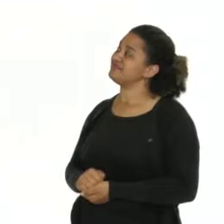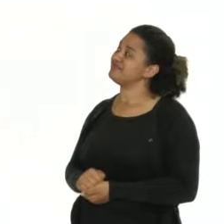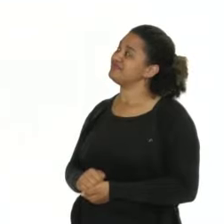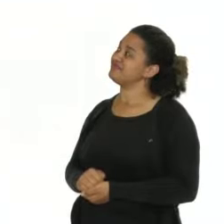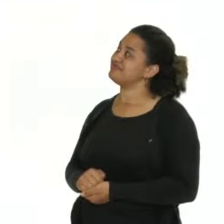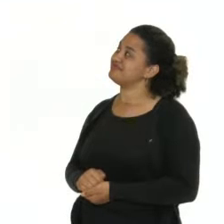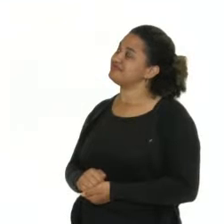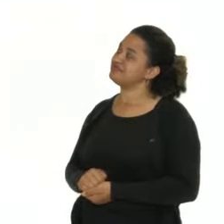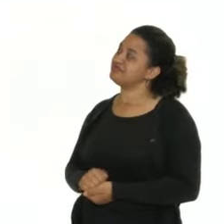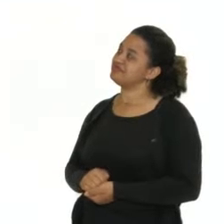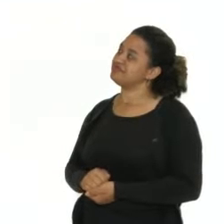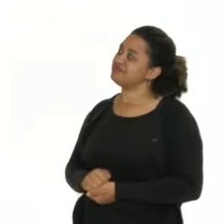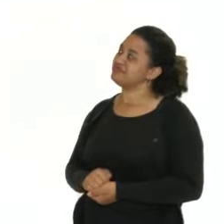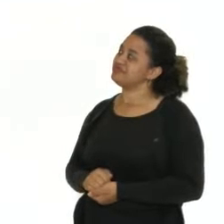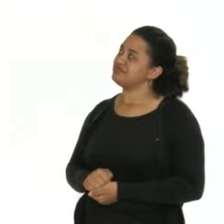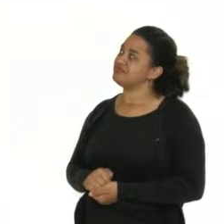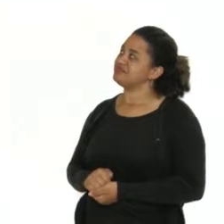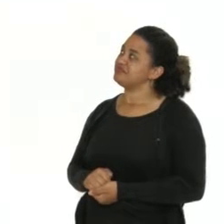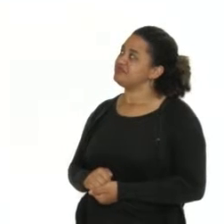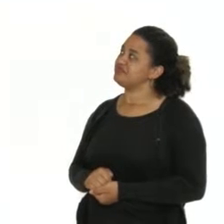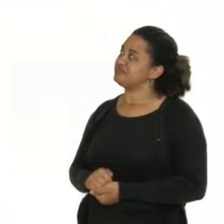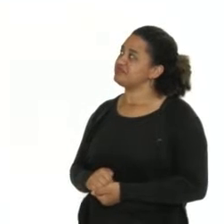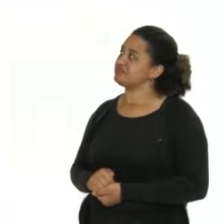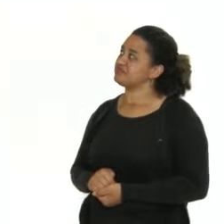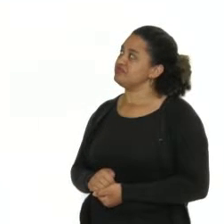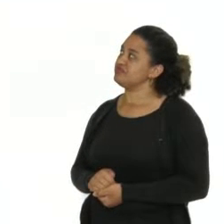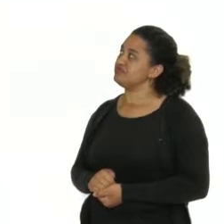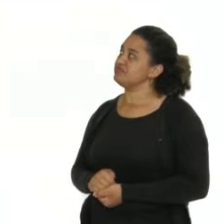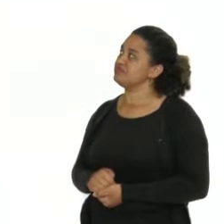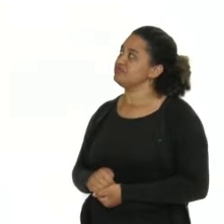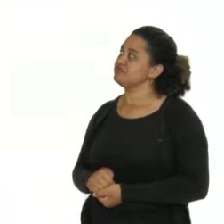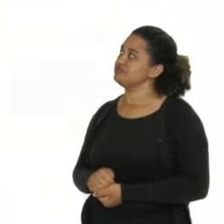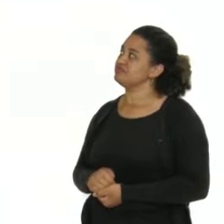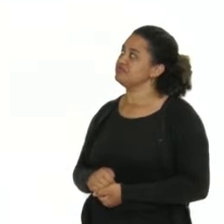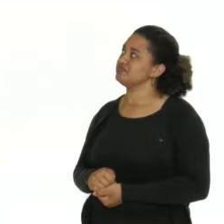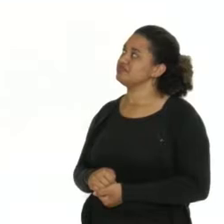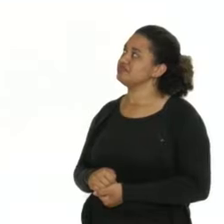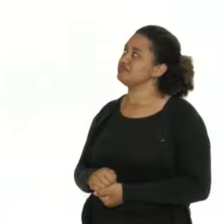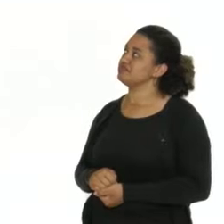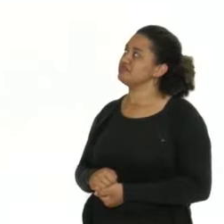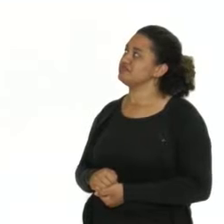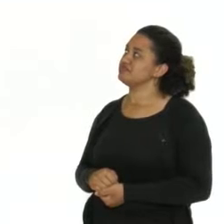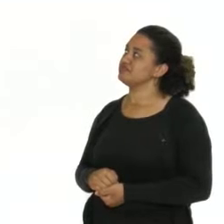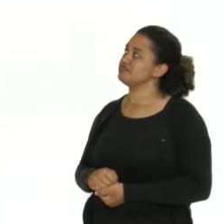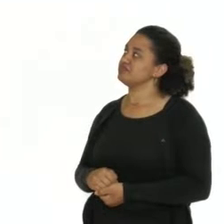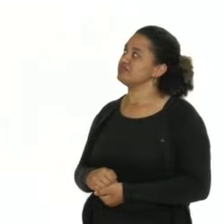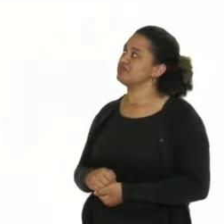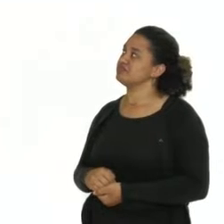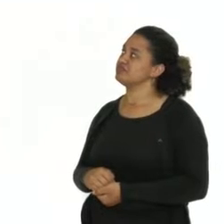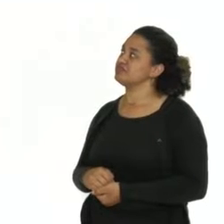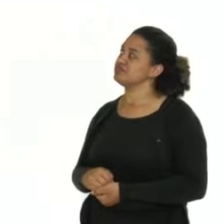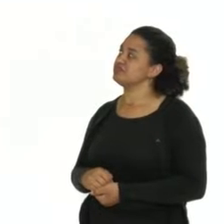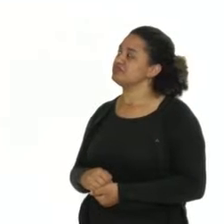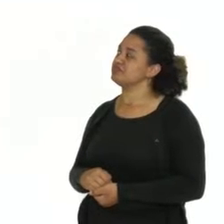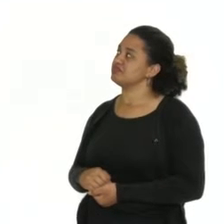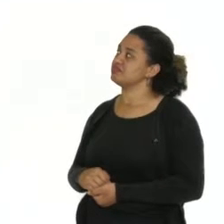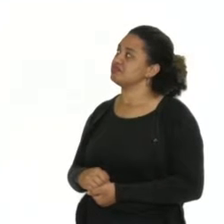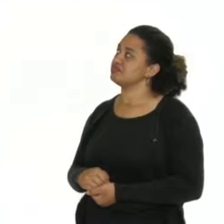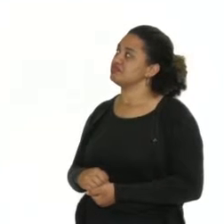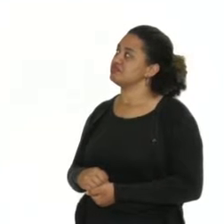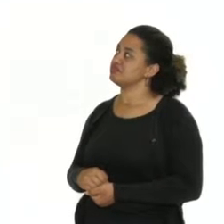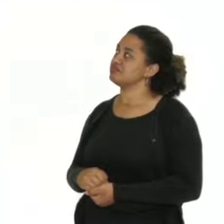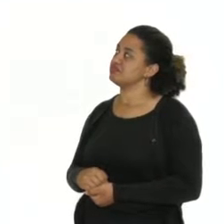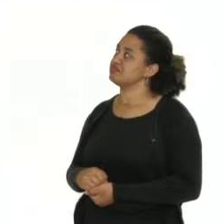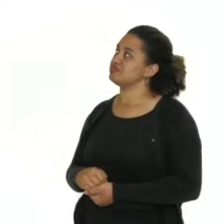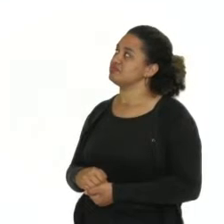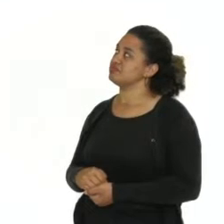e tornou-se uma das vozes femininas mais relevantes da literatura nacional. Ana Lins dos Guimarães Peixoto,